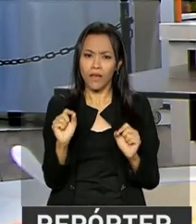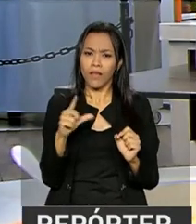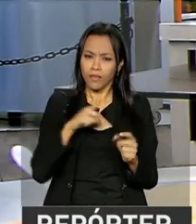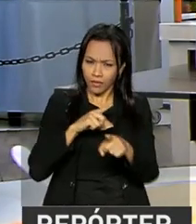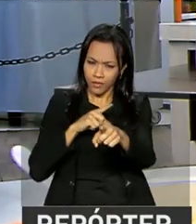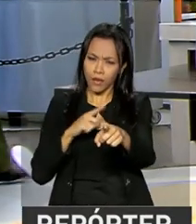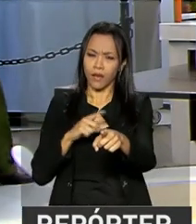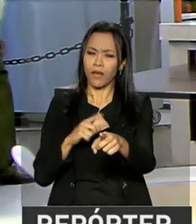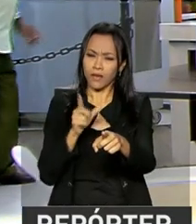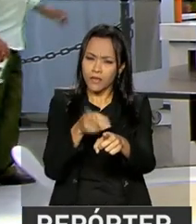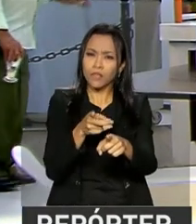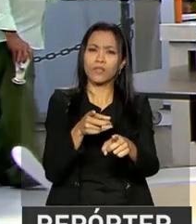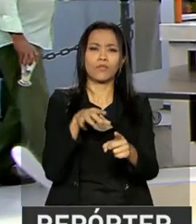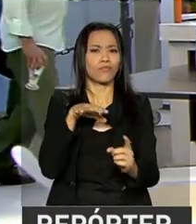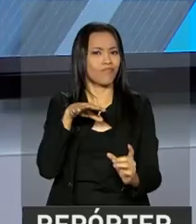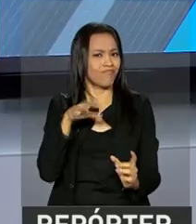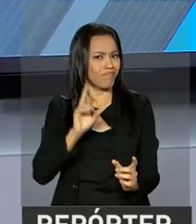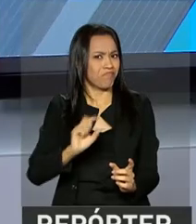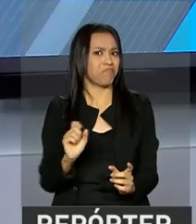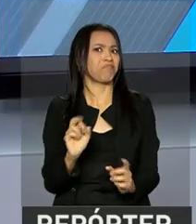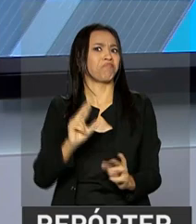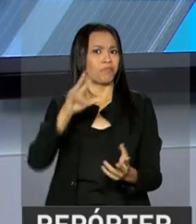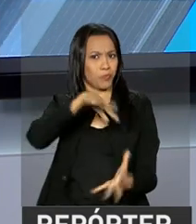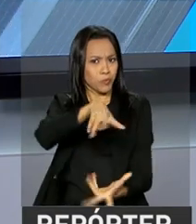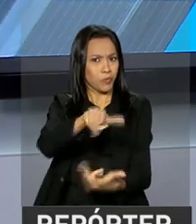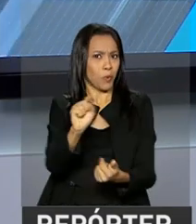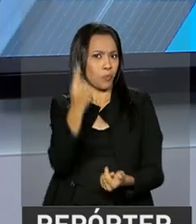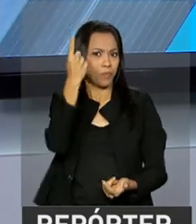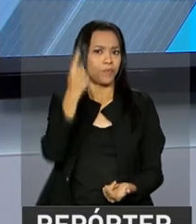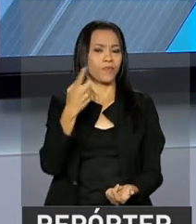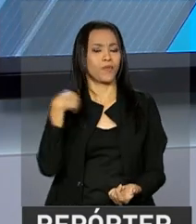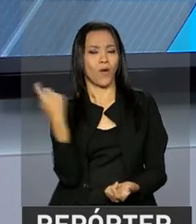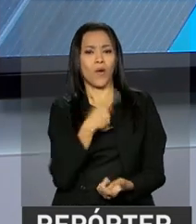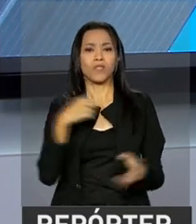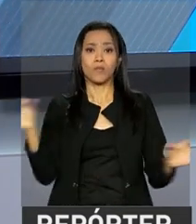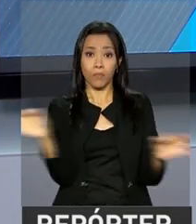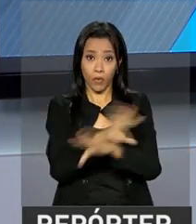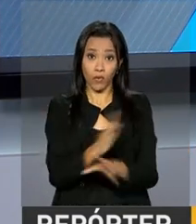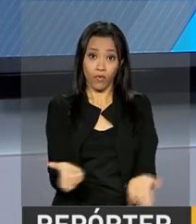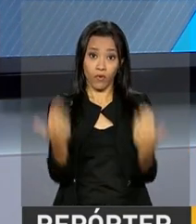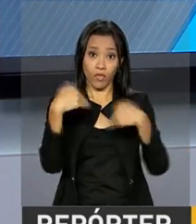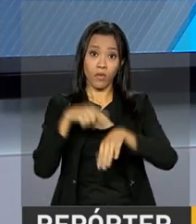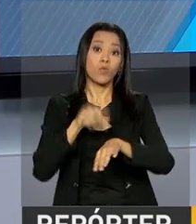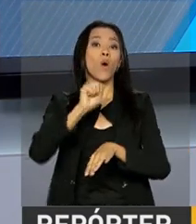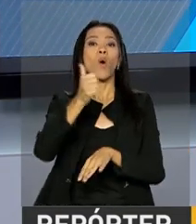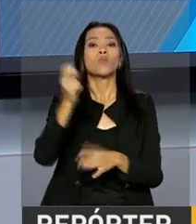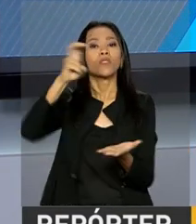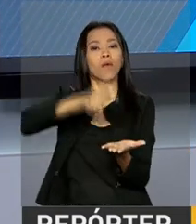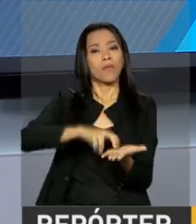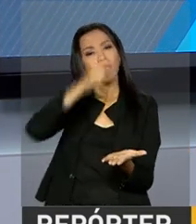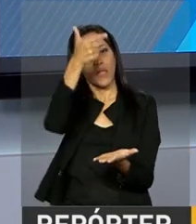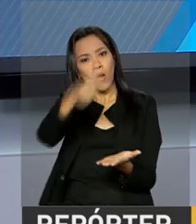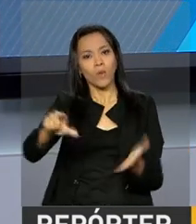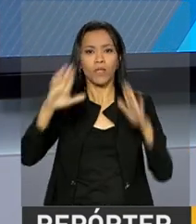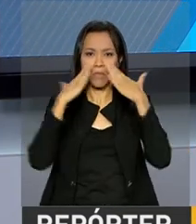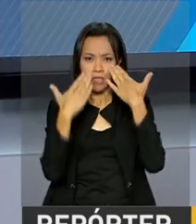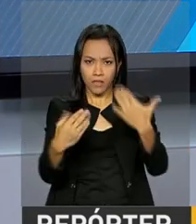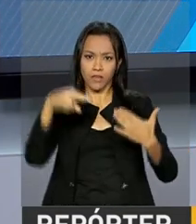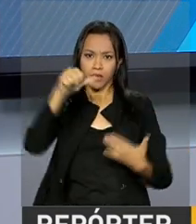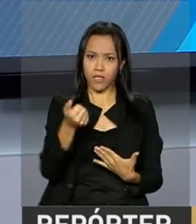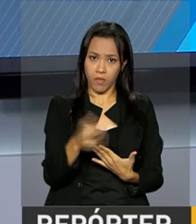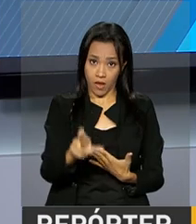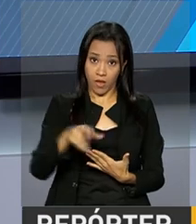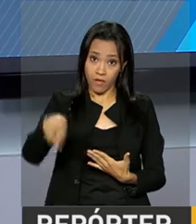condição diferenciada no planeta e nós ficamos por aqui voltamos às 11 da manhã na próxima edição do